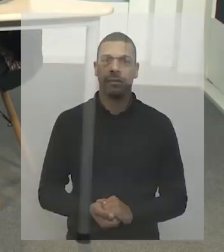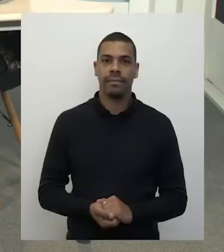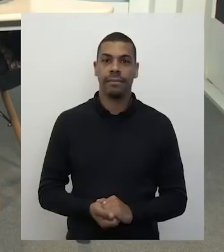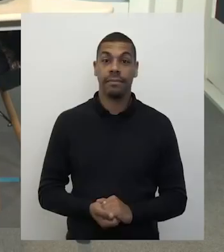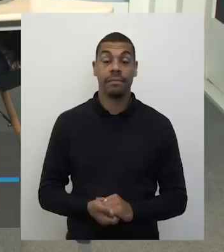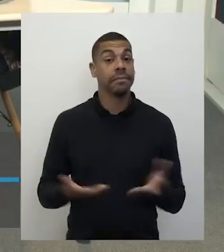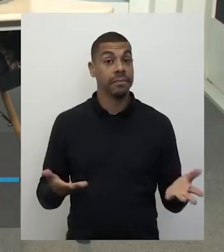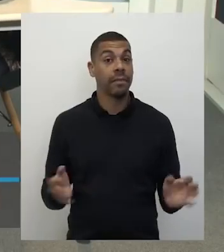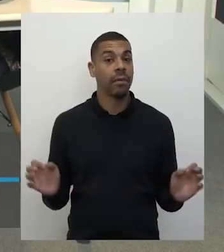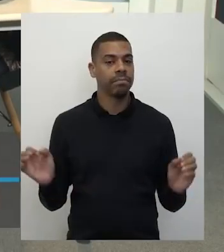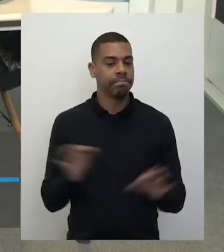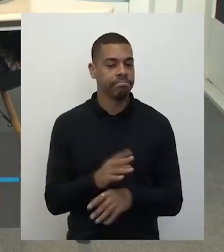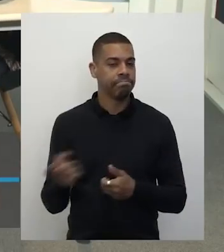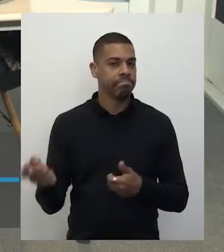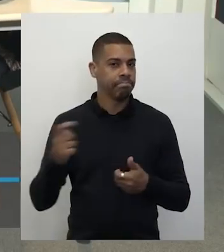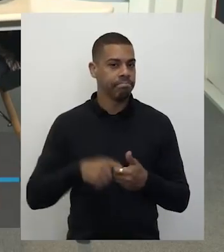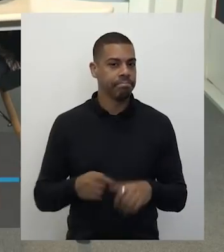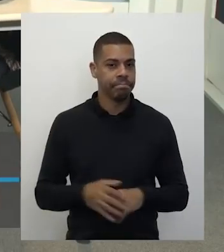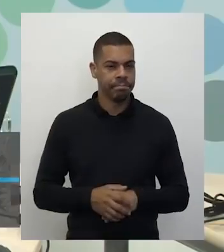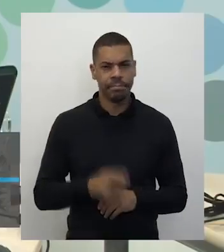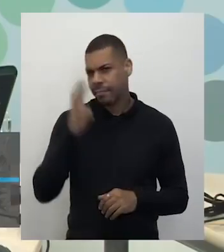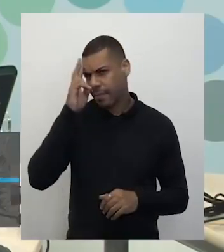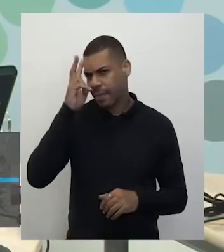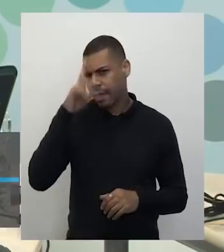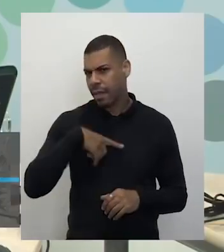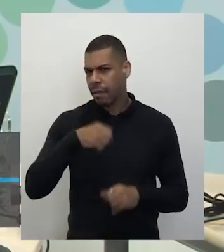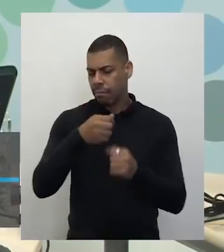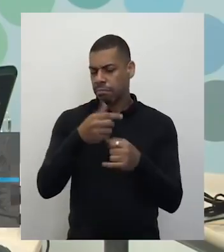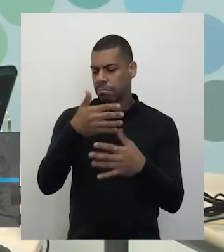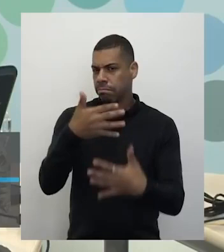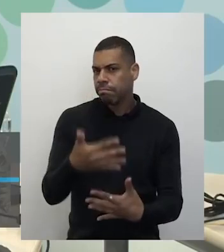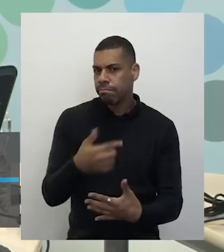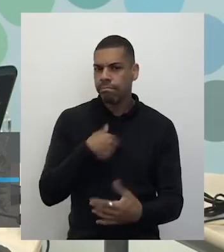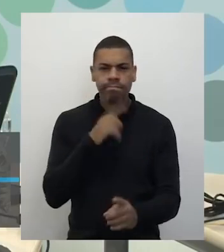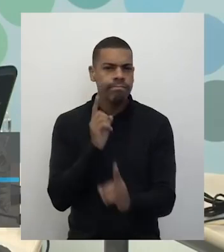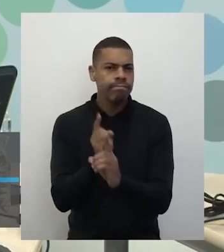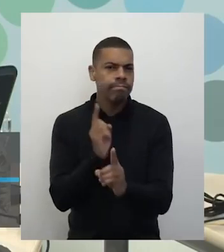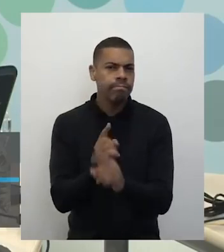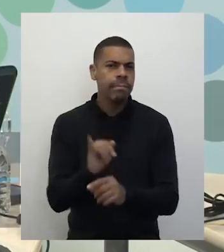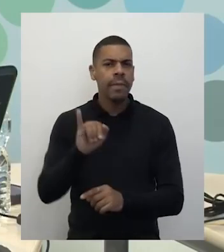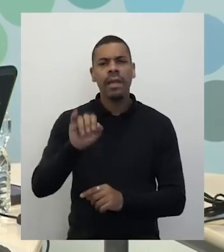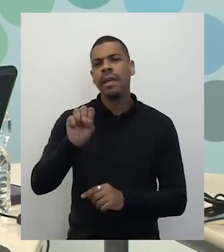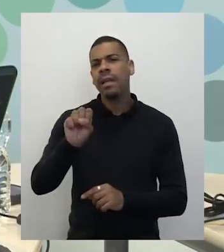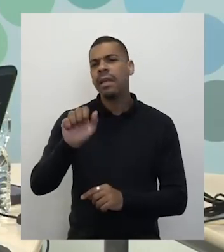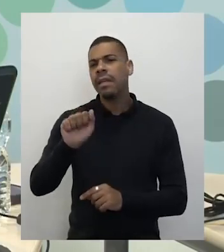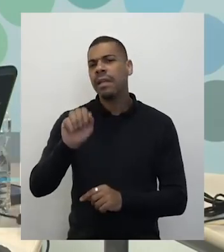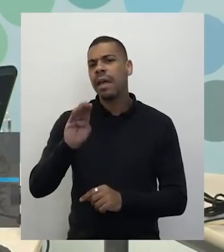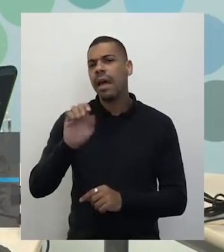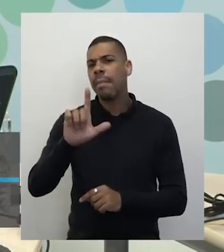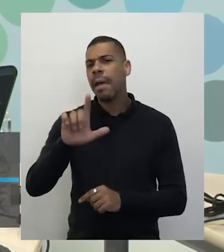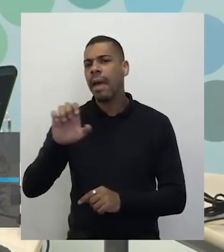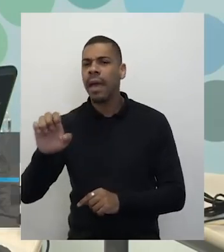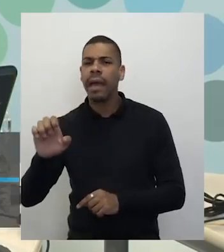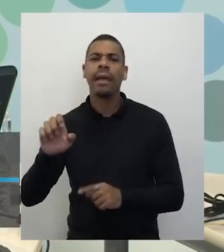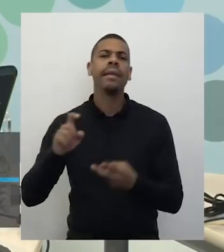Prontinho, voltamos. Vou dar um puxão de orelha em vocês agora. Lembra que eu falo que eu olho o chat? E aí tem lá, Isabelle, Miguel, algumas pessoas